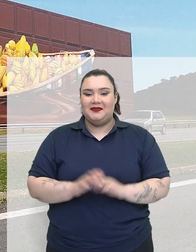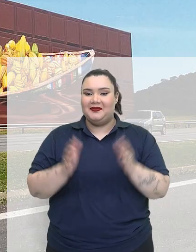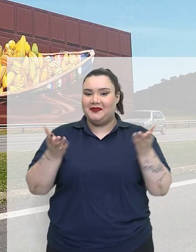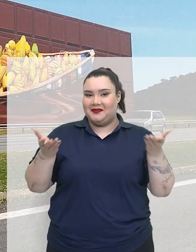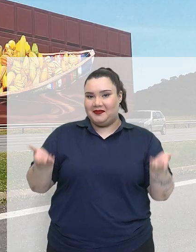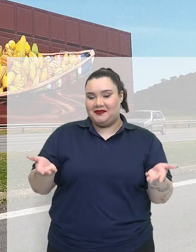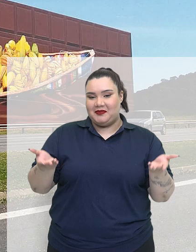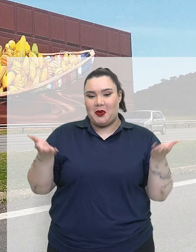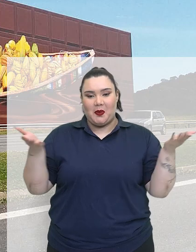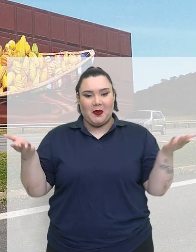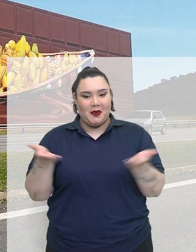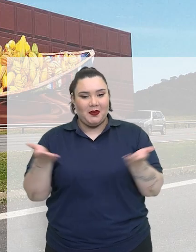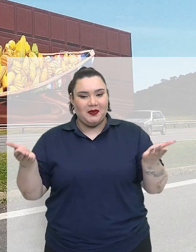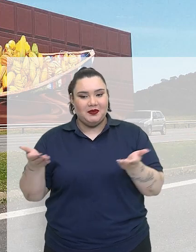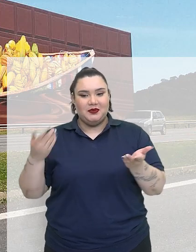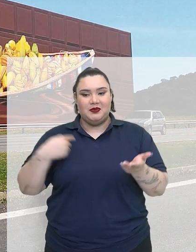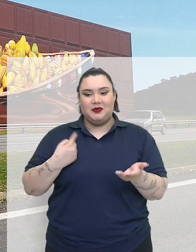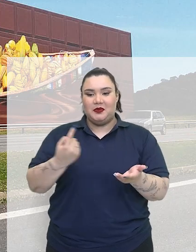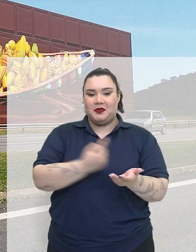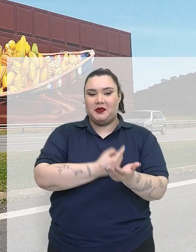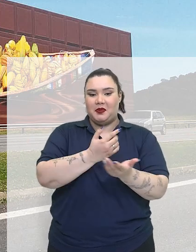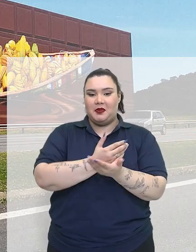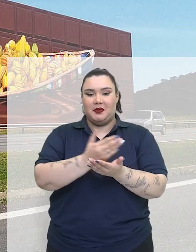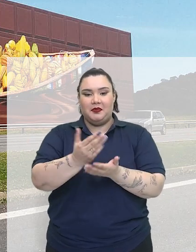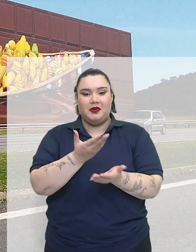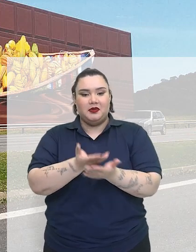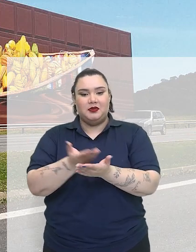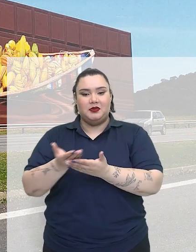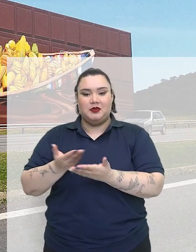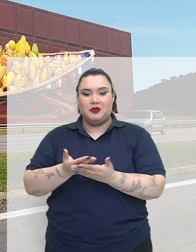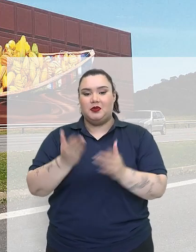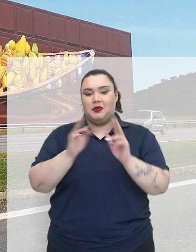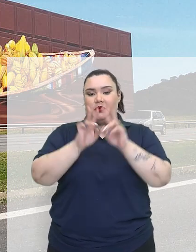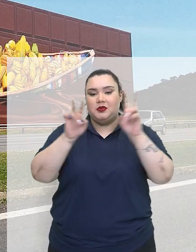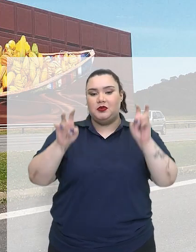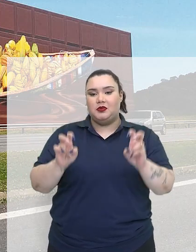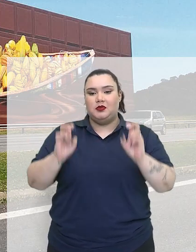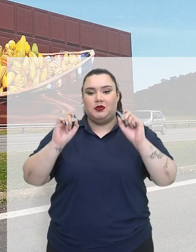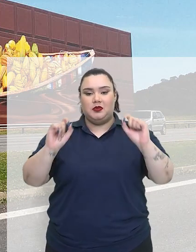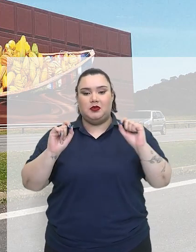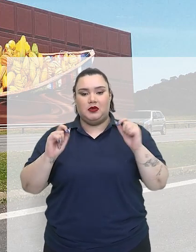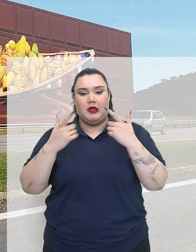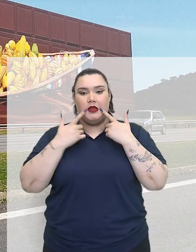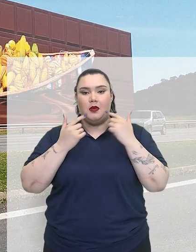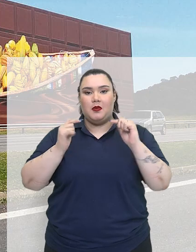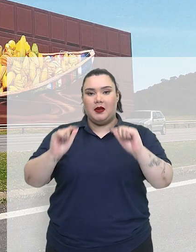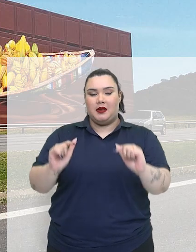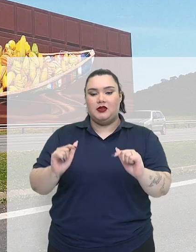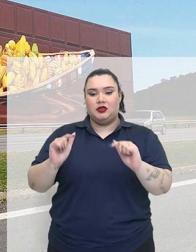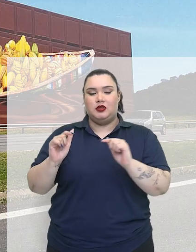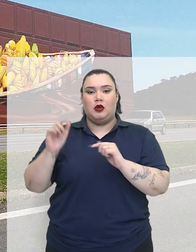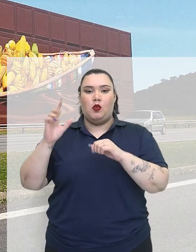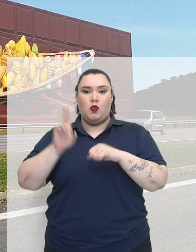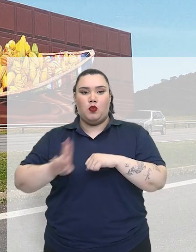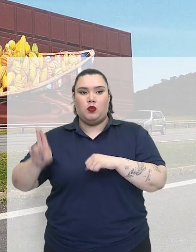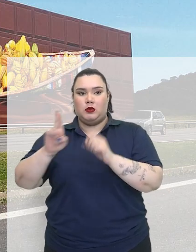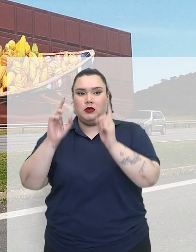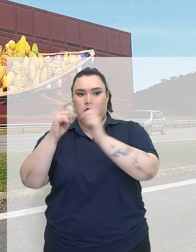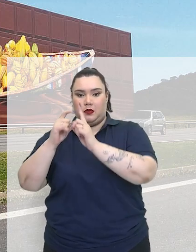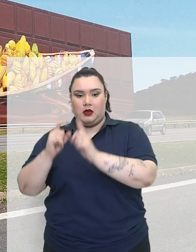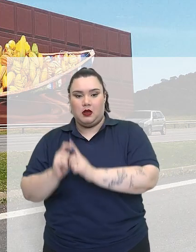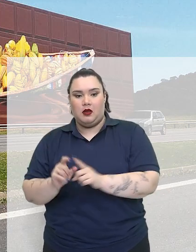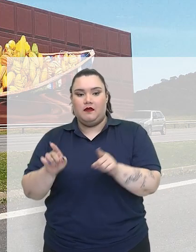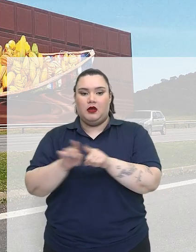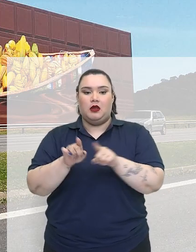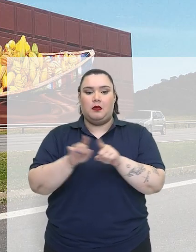Muito bem, turmas. Então, hoje nós iremos estudar sobre a linguagem verbal, linguagem não